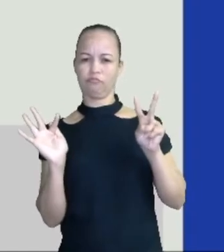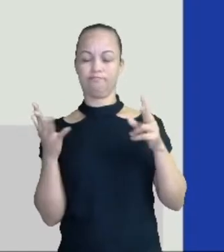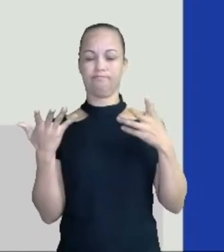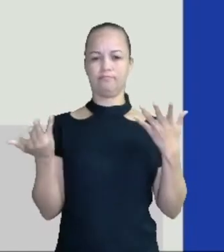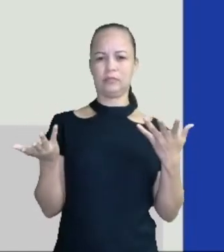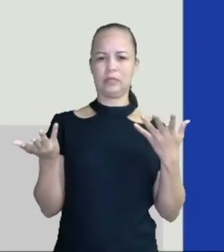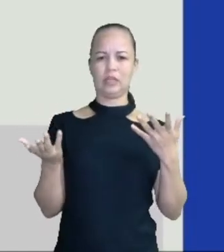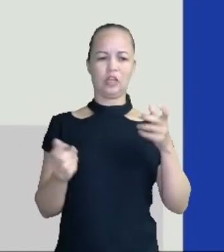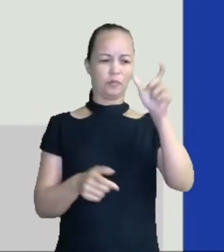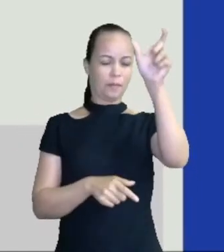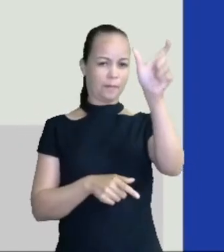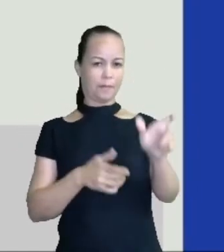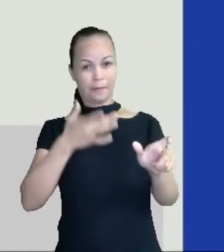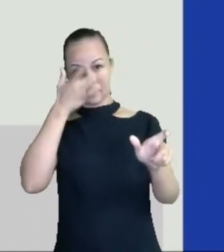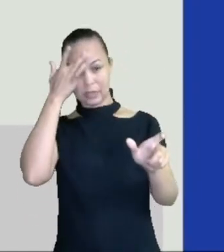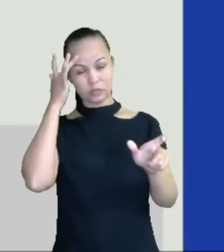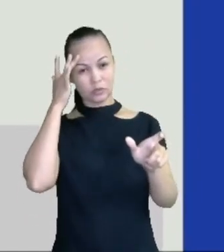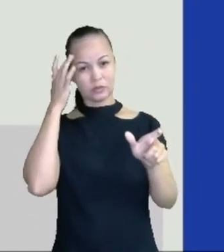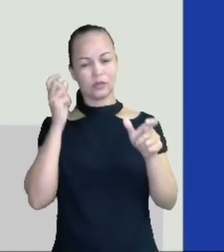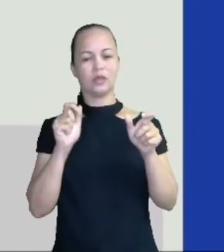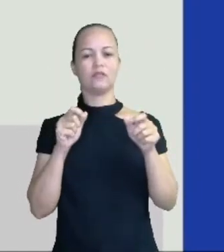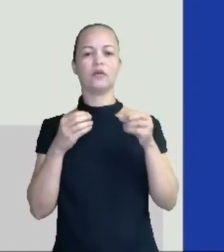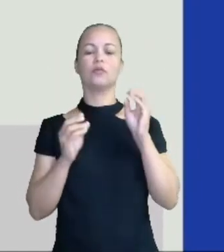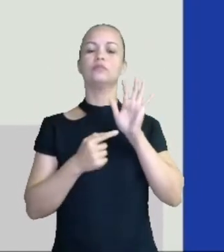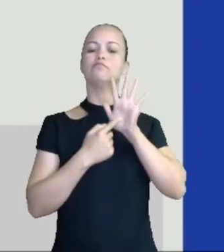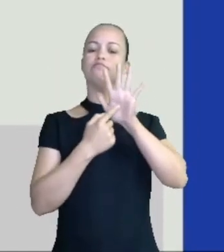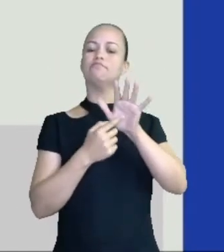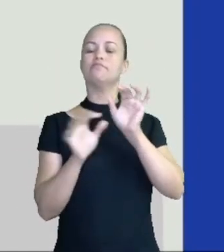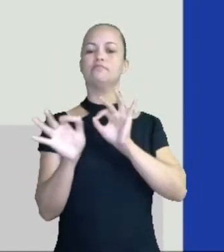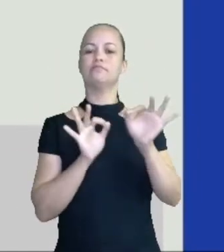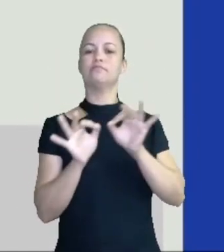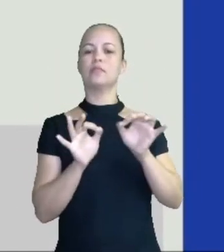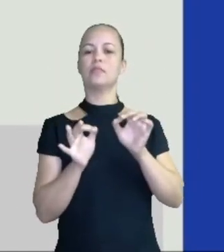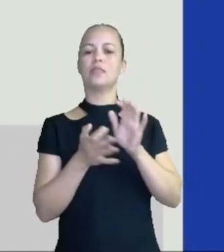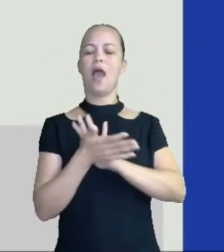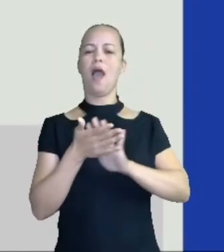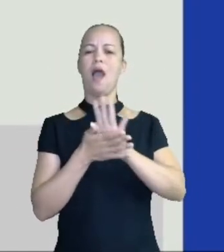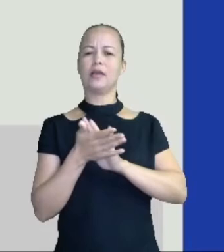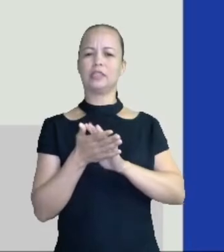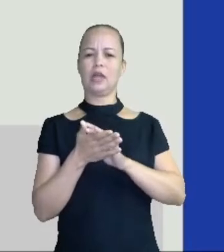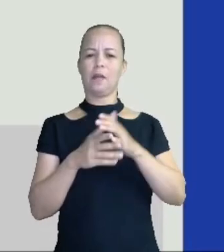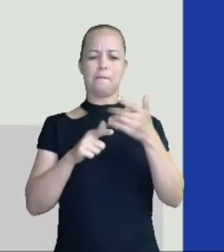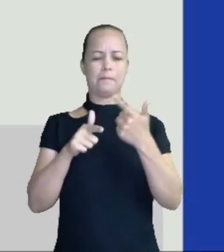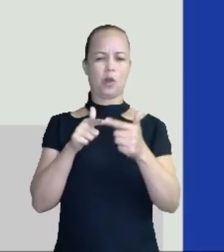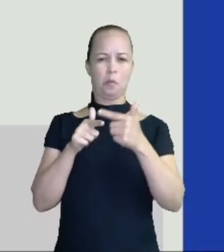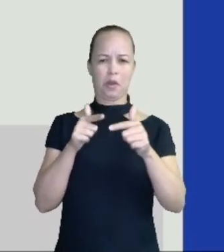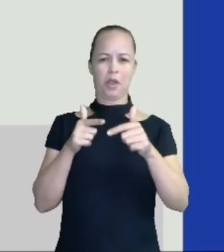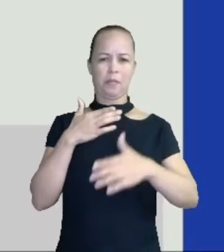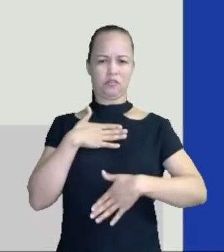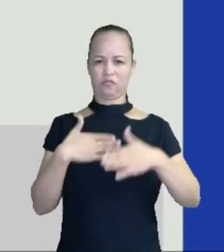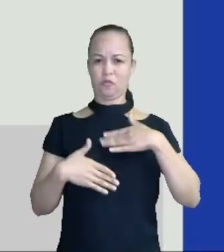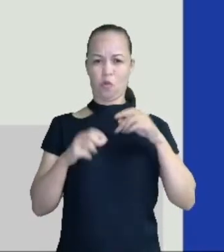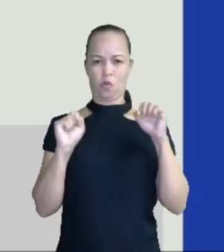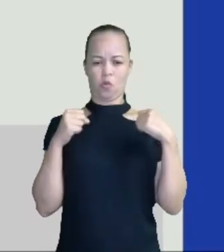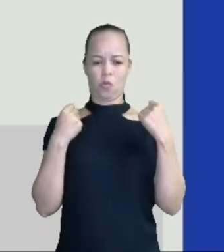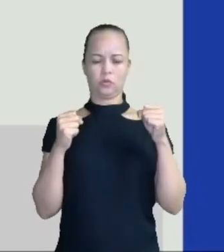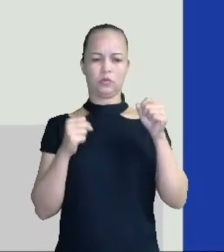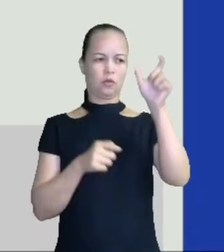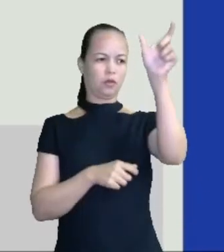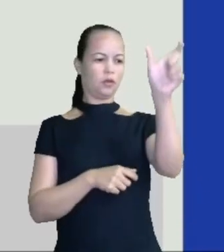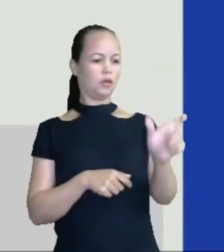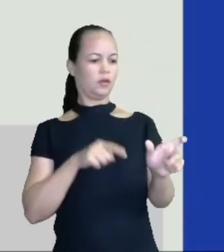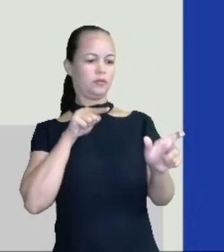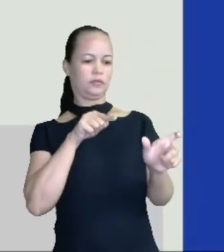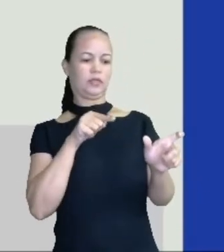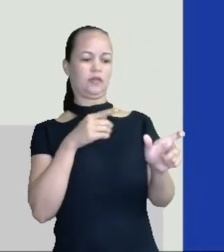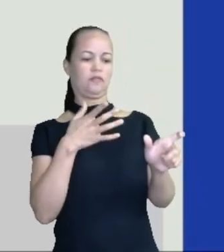dizer que uma pessoa está saudável quando ela não apresenta problemas físicos. E aí, só de olhar para uma pessoa